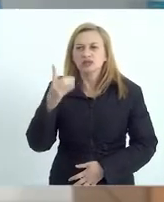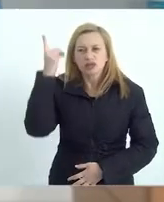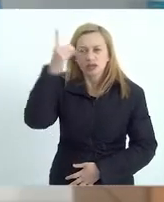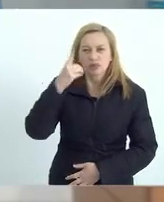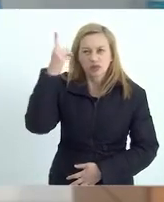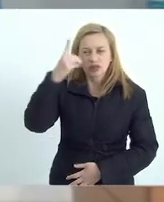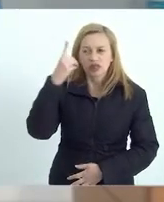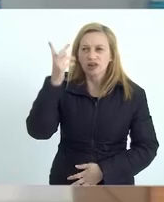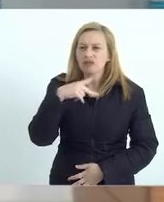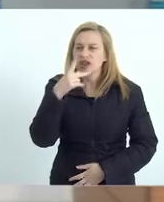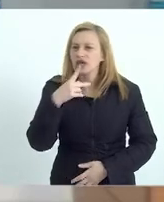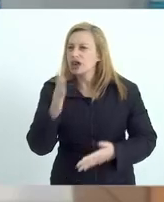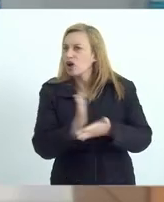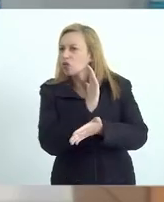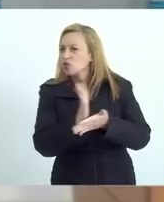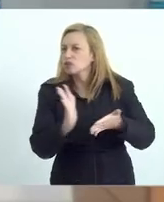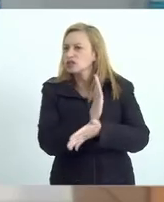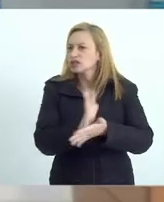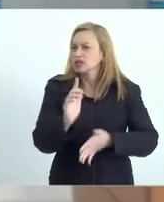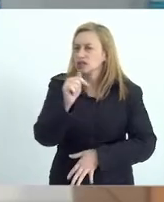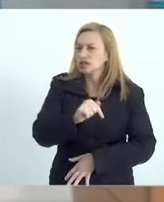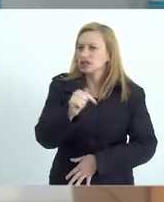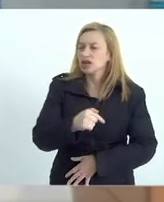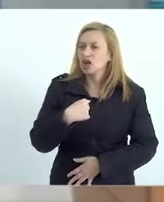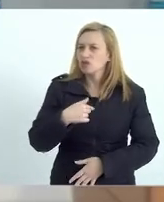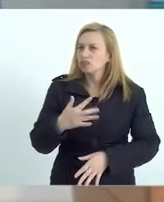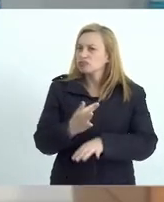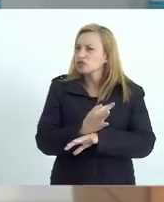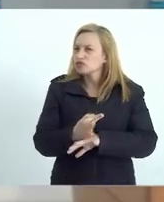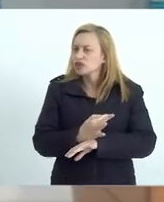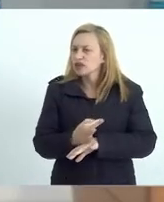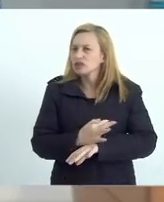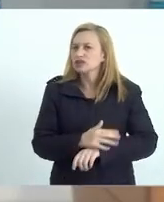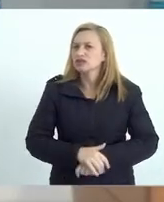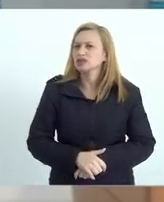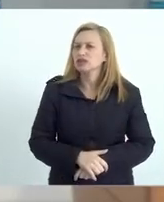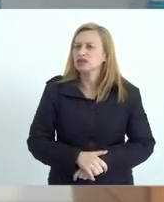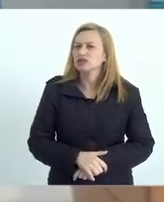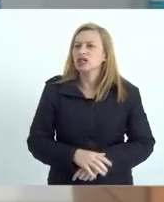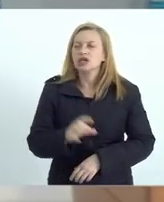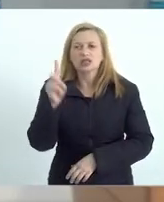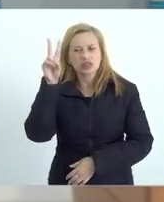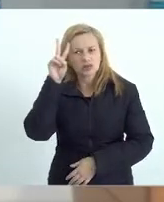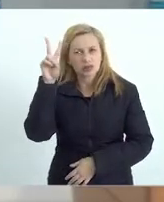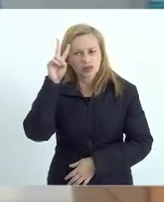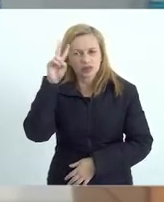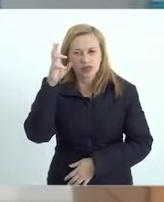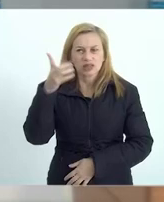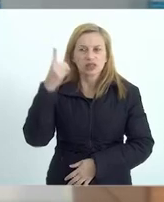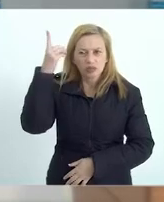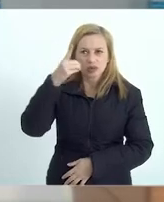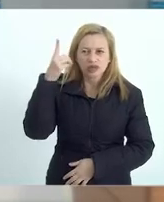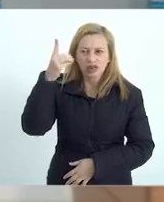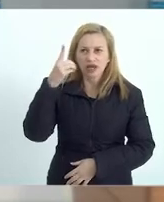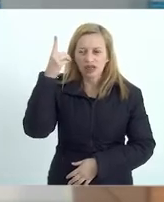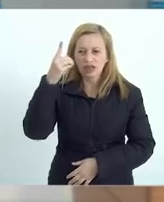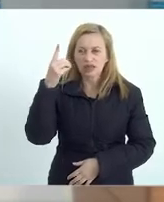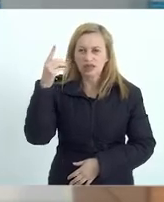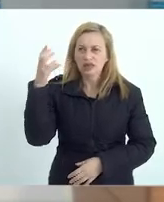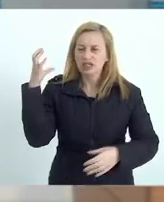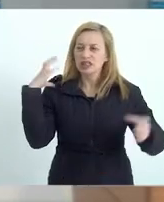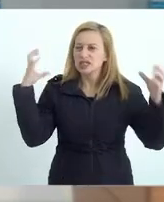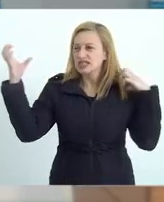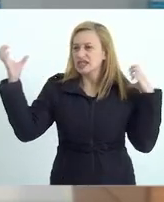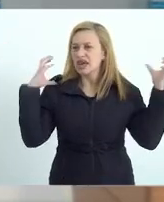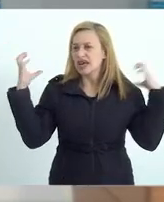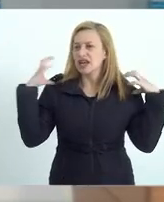citarei alguns aqui estava de férias na segunda-feira deputada Célia Jordão me lida